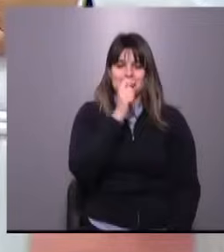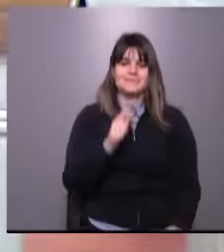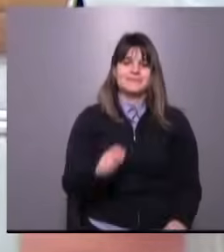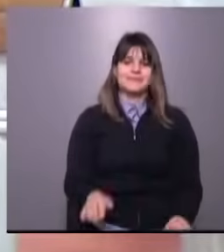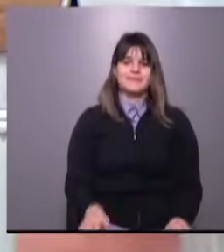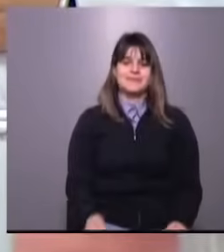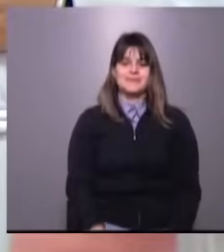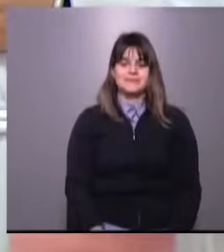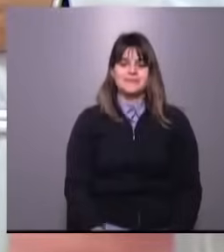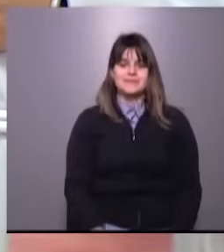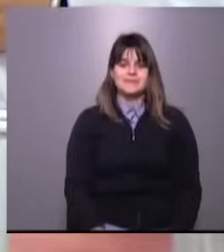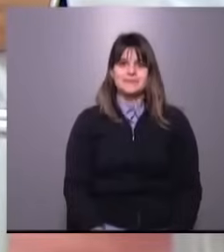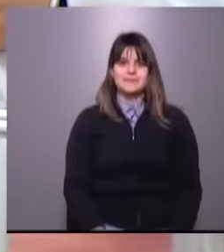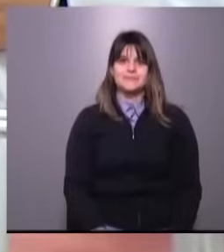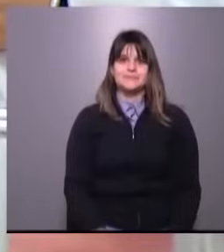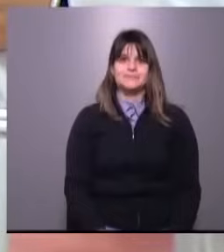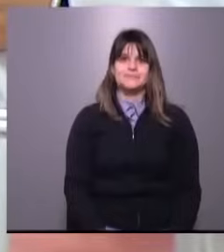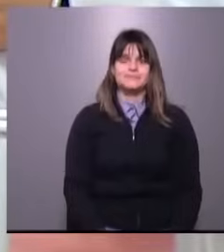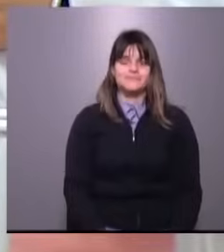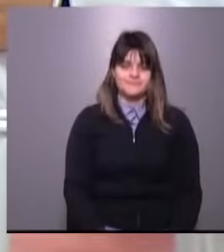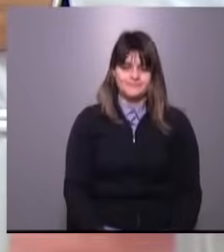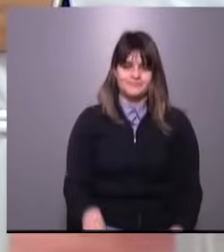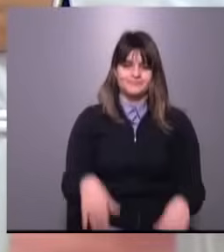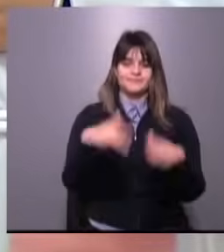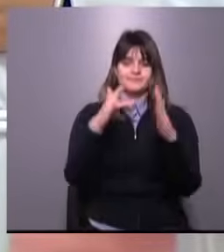Amém.